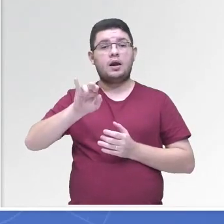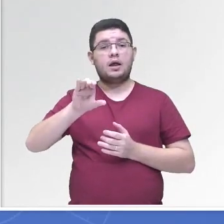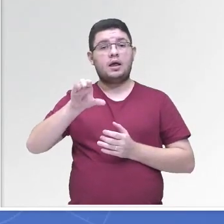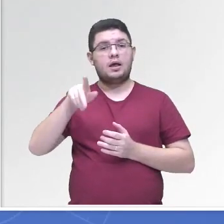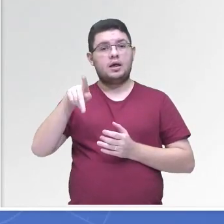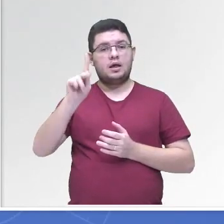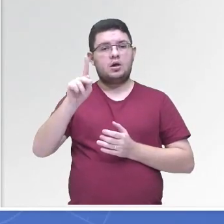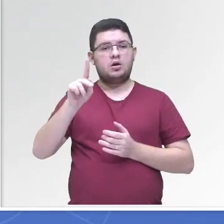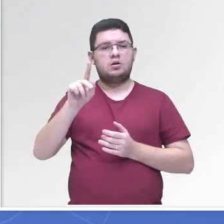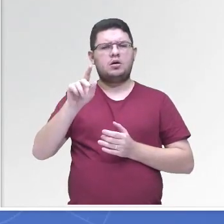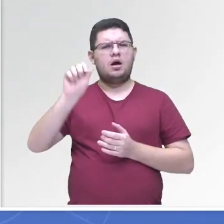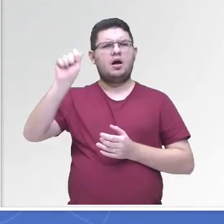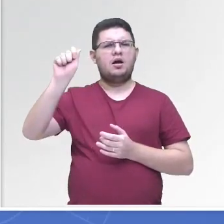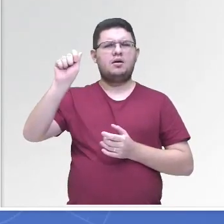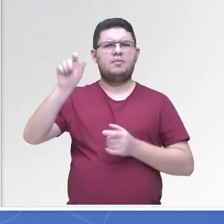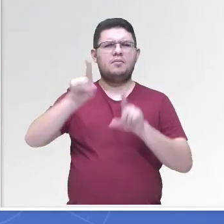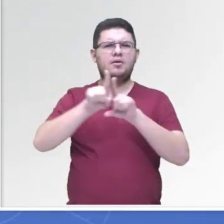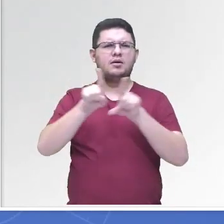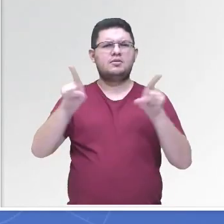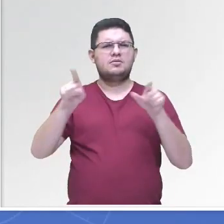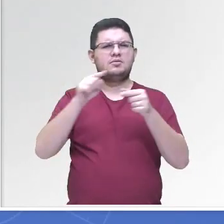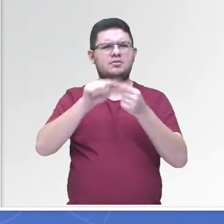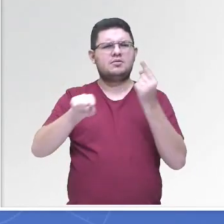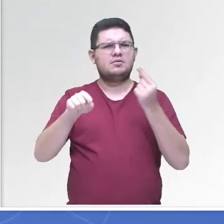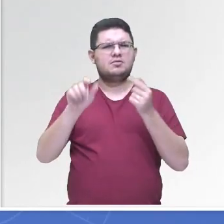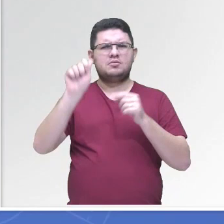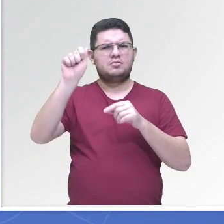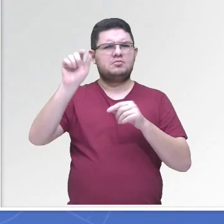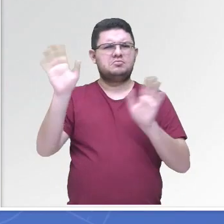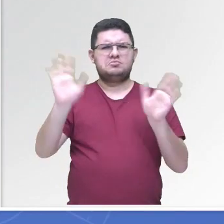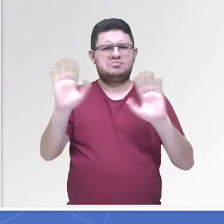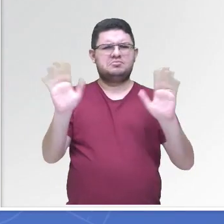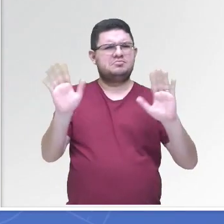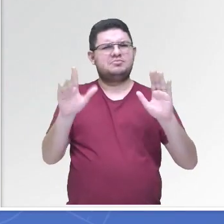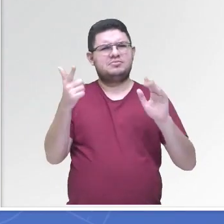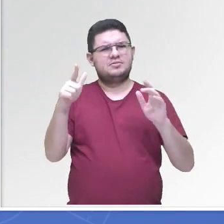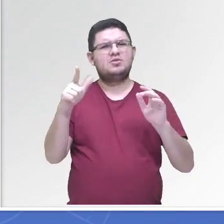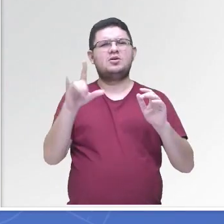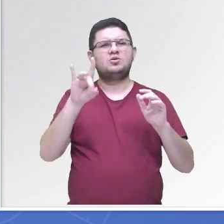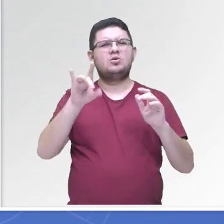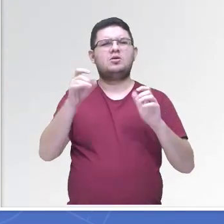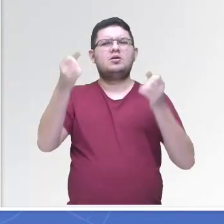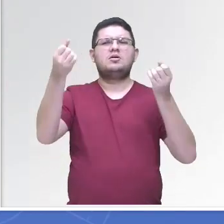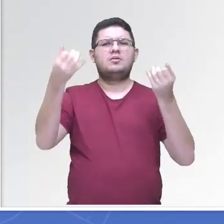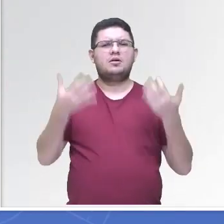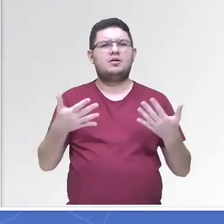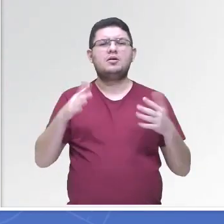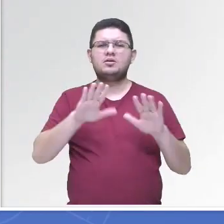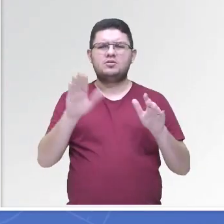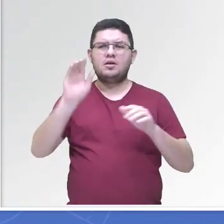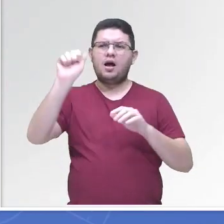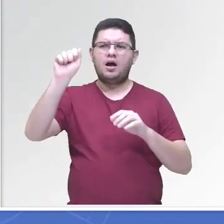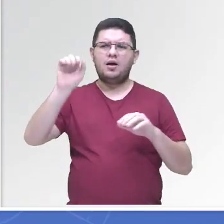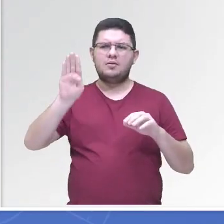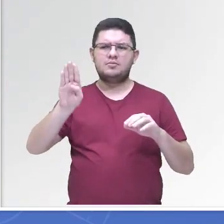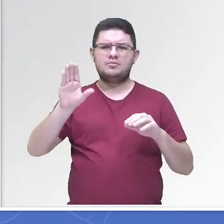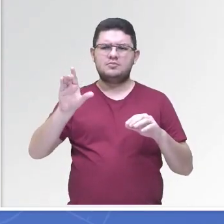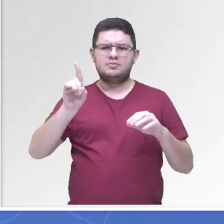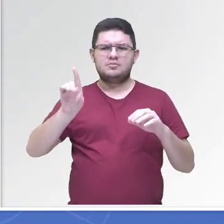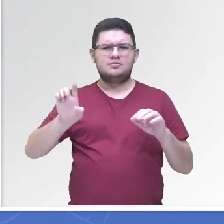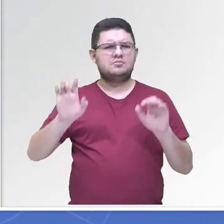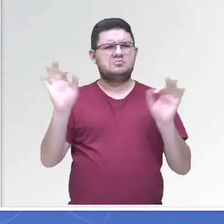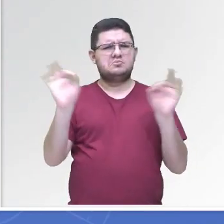é de alternativa, né? Nenhuma das questões é de alternativa, hein, gente? São questões subjetivas, vocês iam descrever ali a